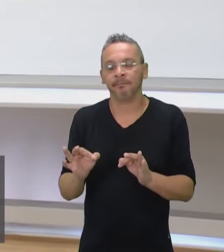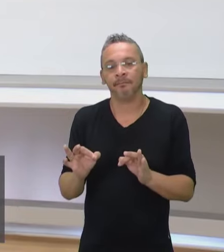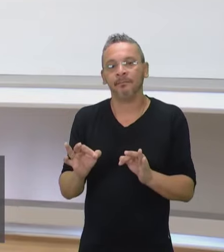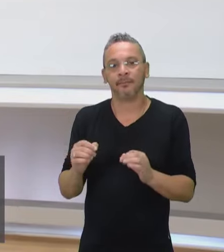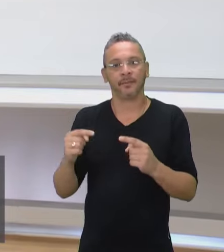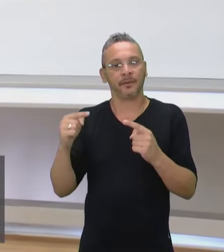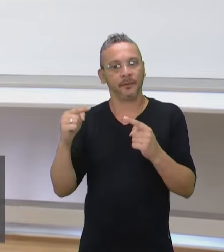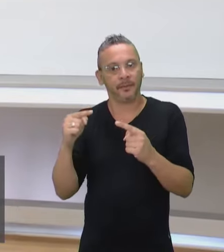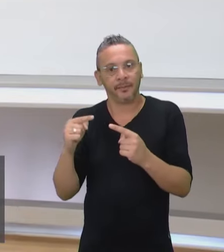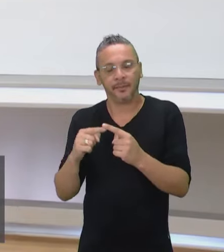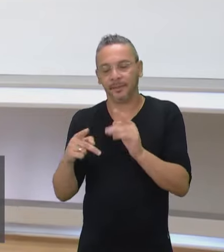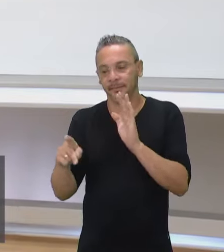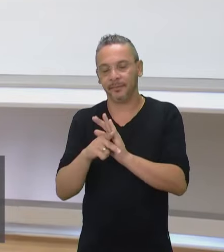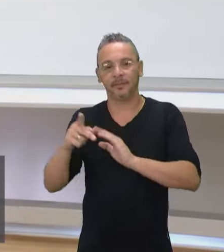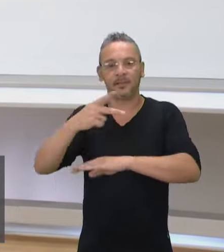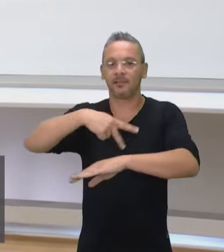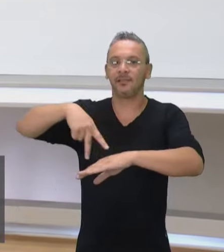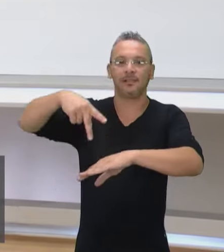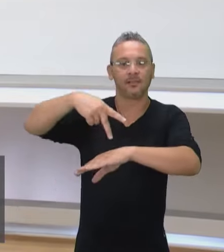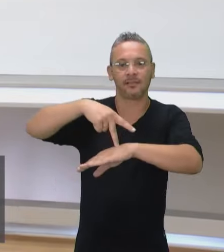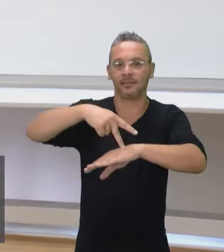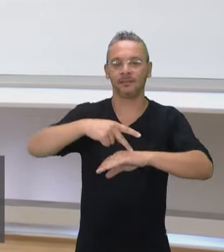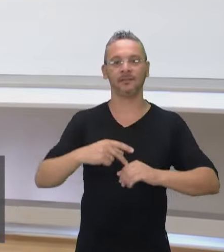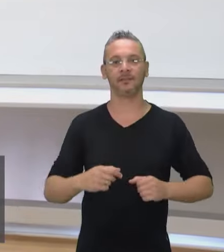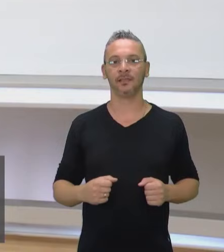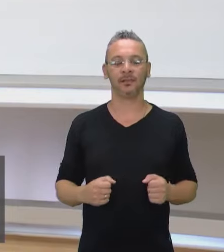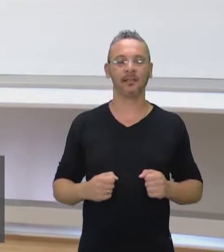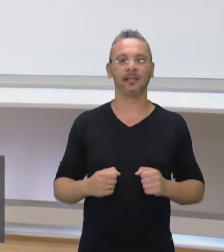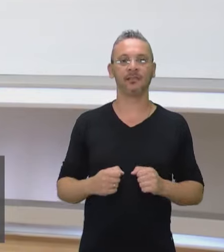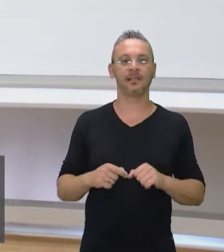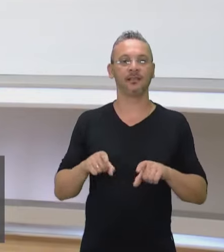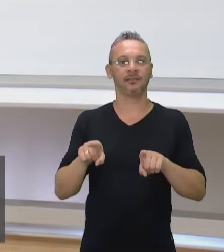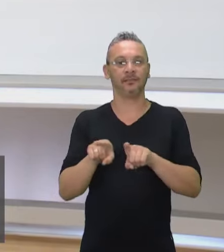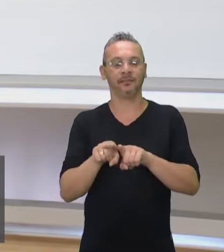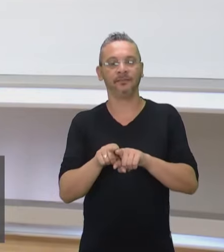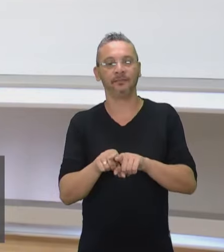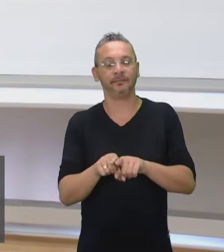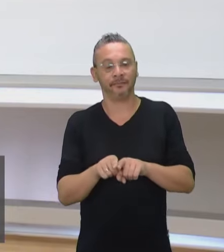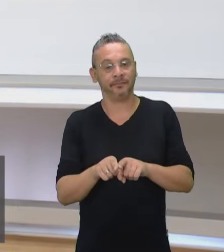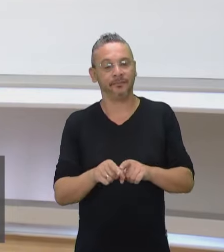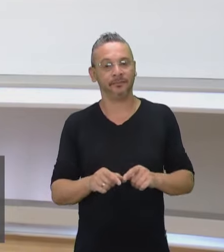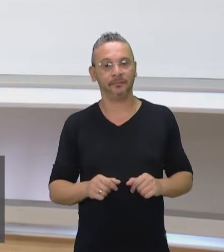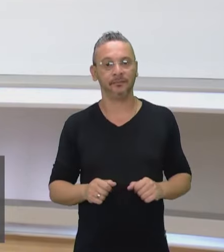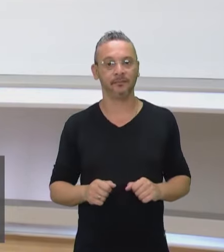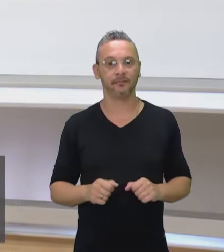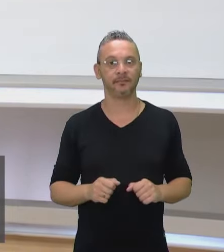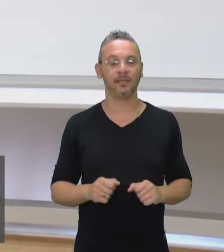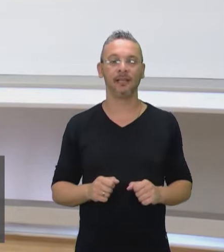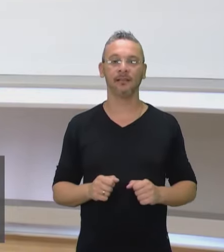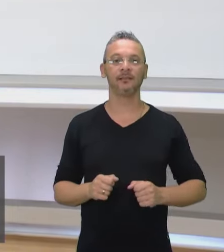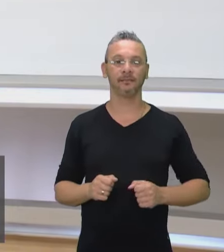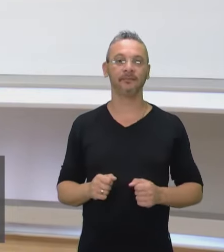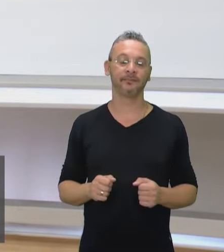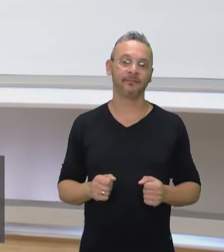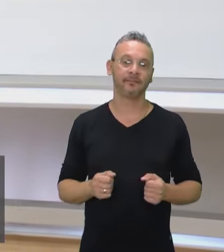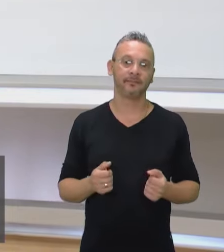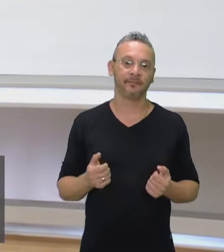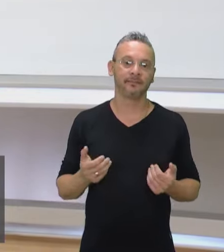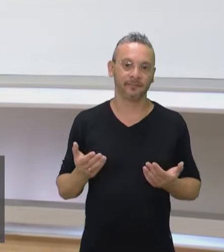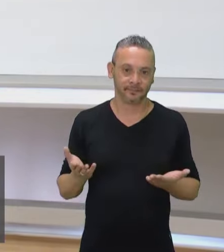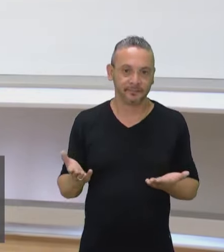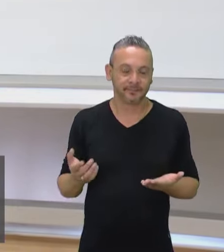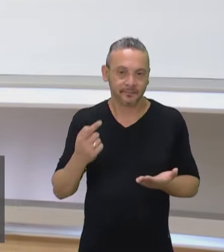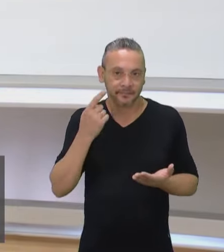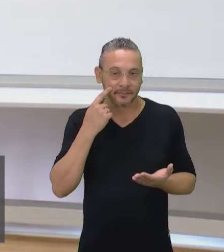da riqueza de um país e da sua distribuição de renda, tá joia? Então, um país pode não ter o